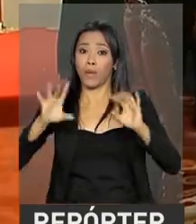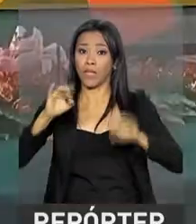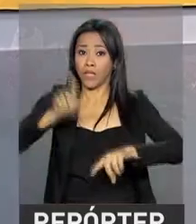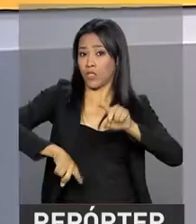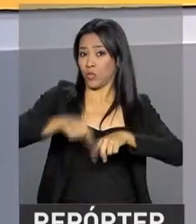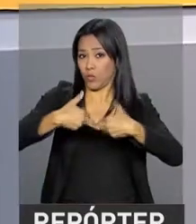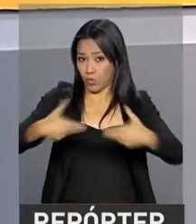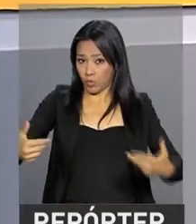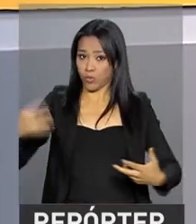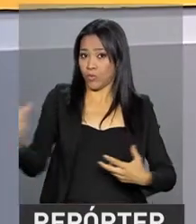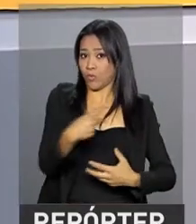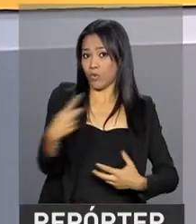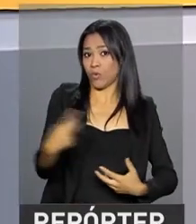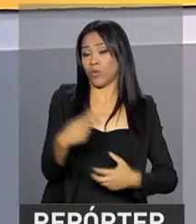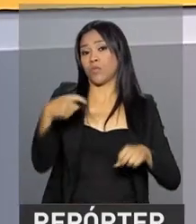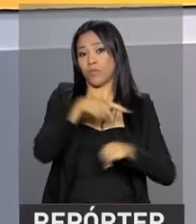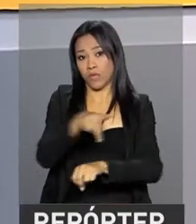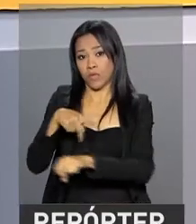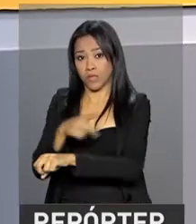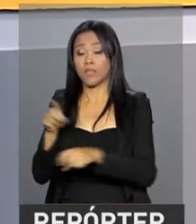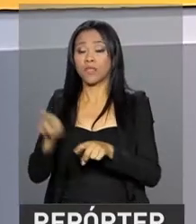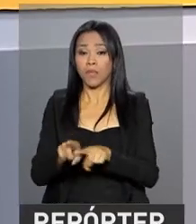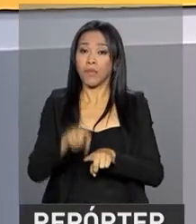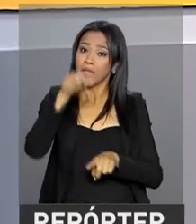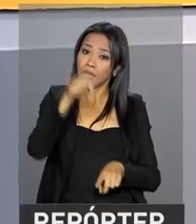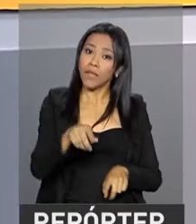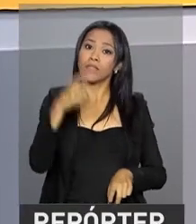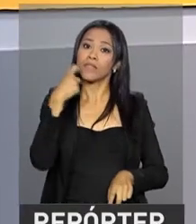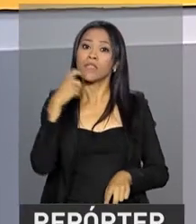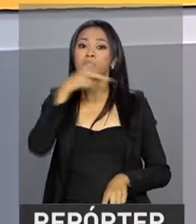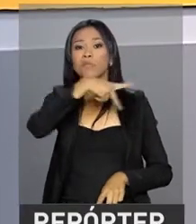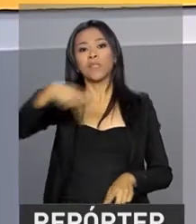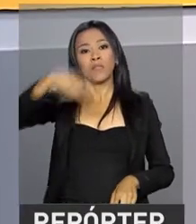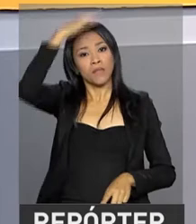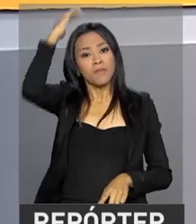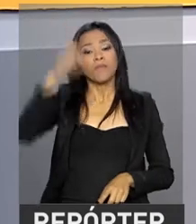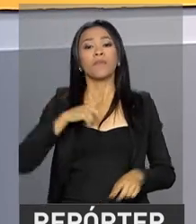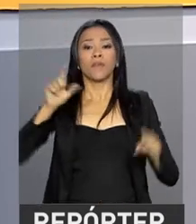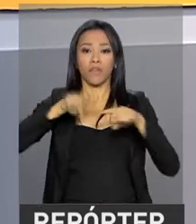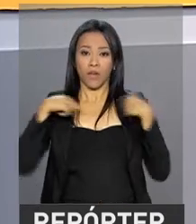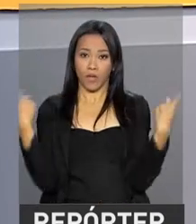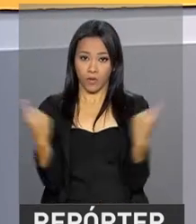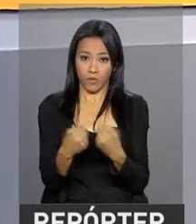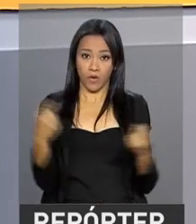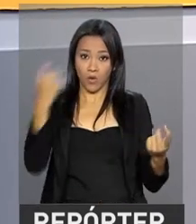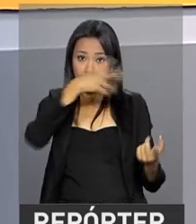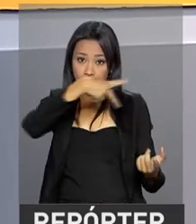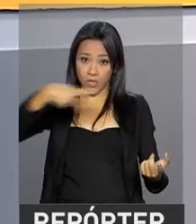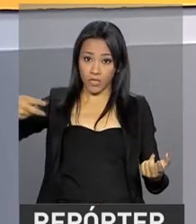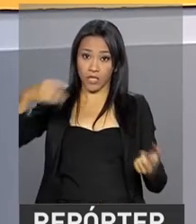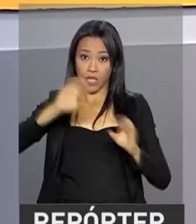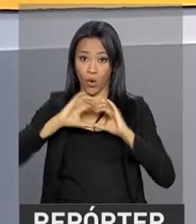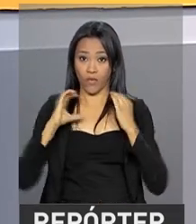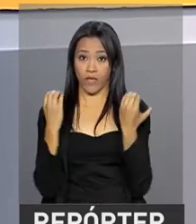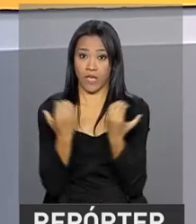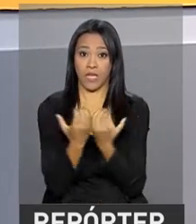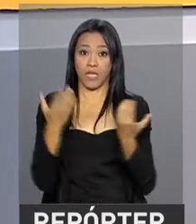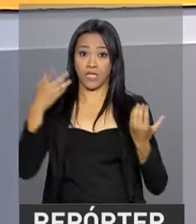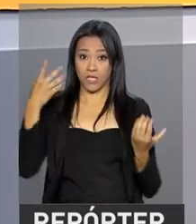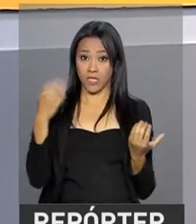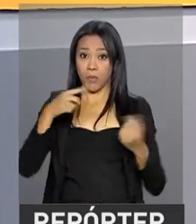países michel temer também nesta sexta feira teve uma reunião com o presidente da conferência consultiva política do povo